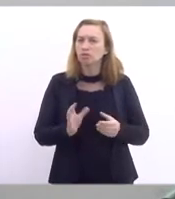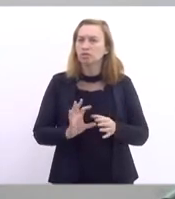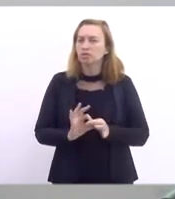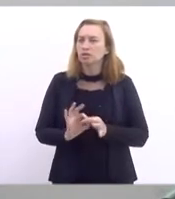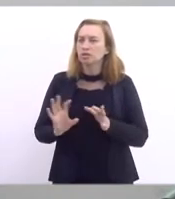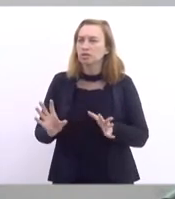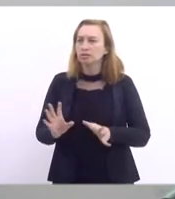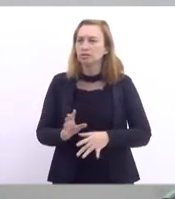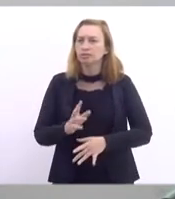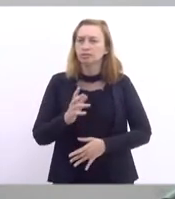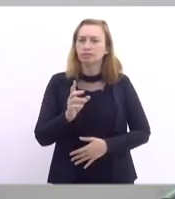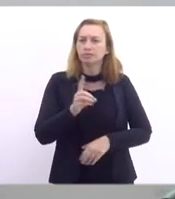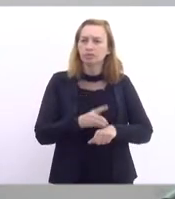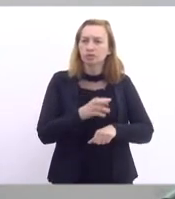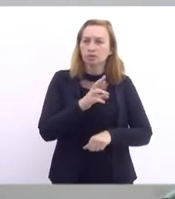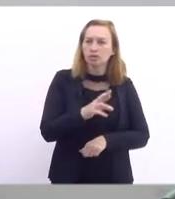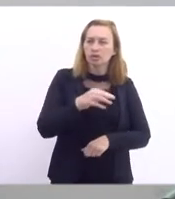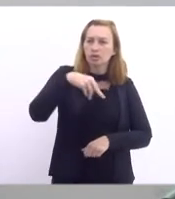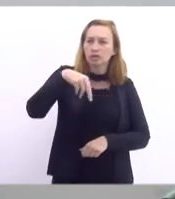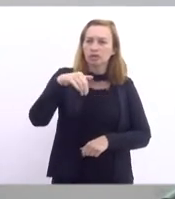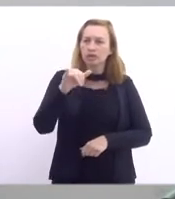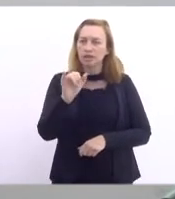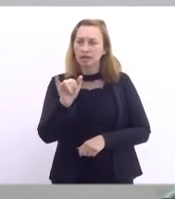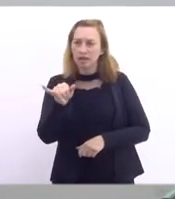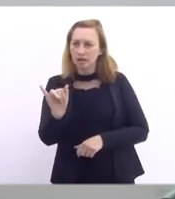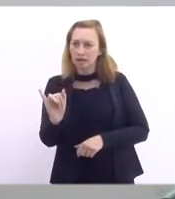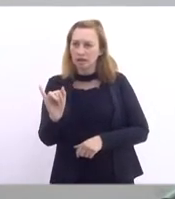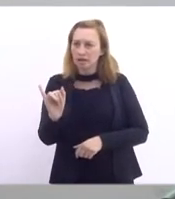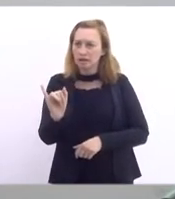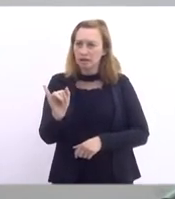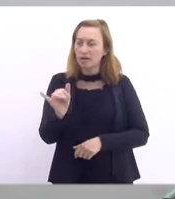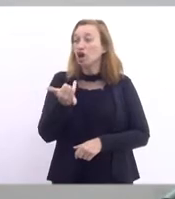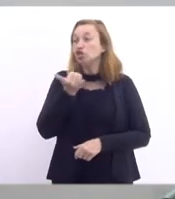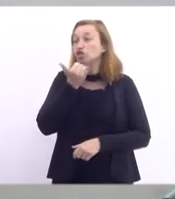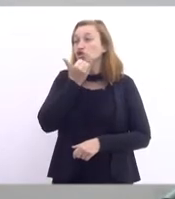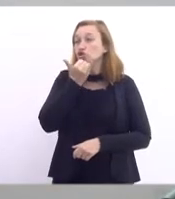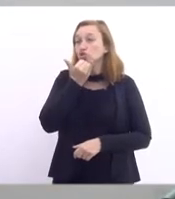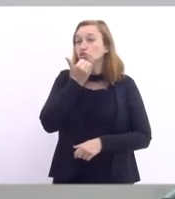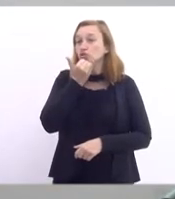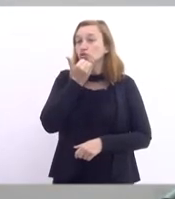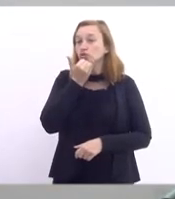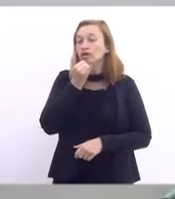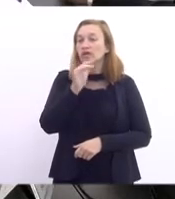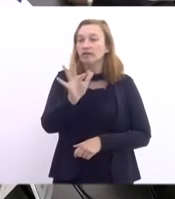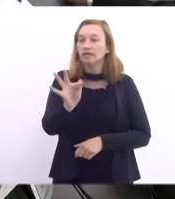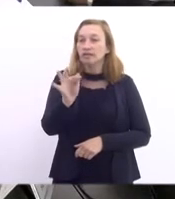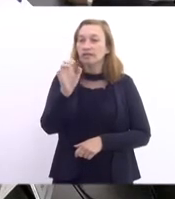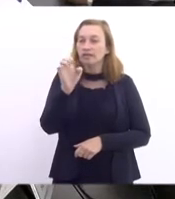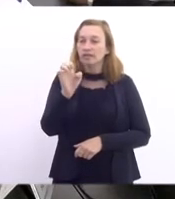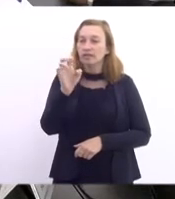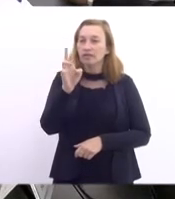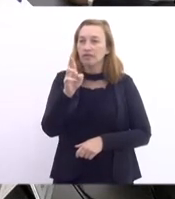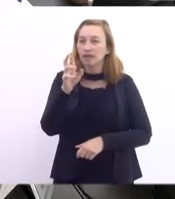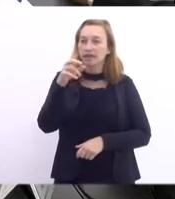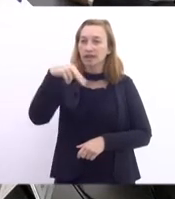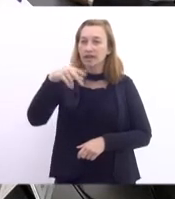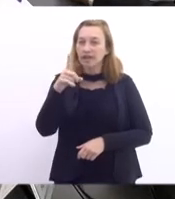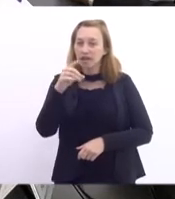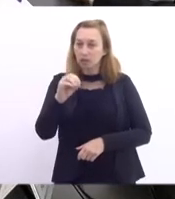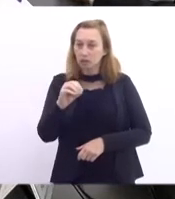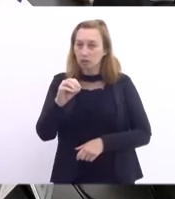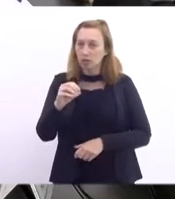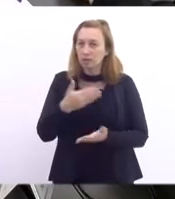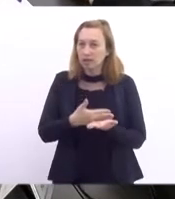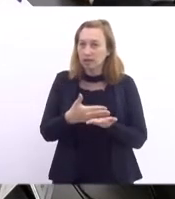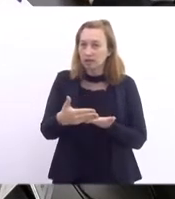palavra do Dr Ney Ferreira Ferreira não desculpe o Fernando graça já tá com microfone